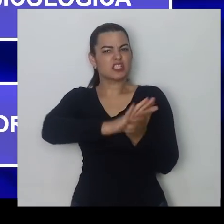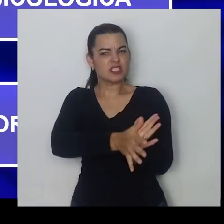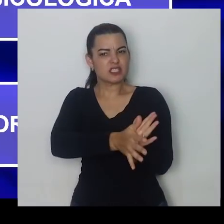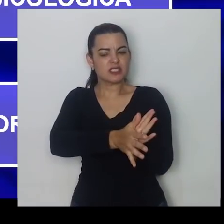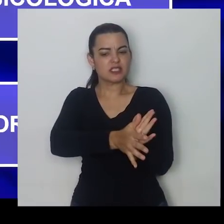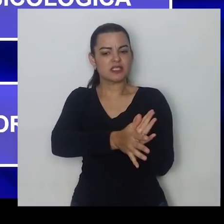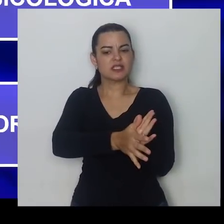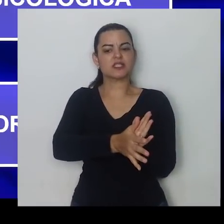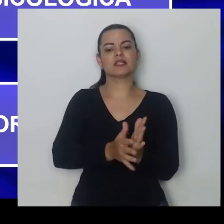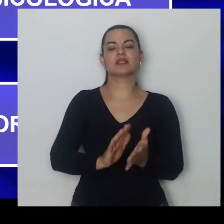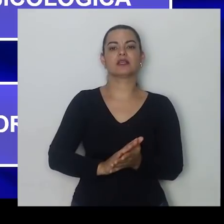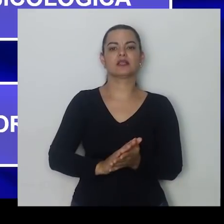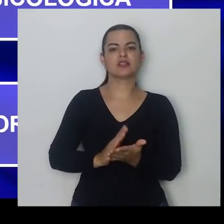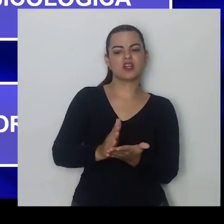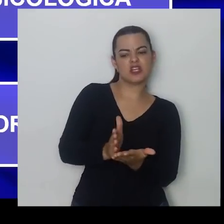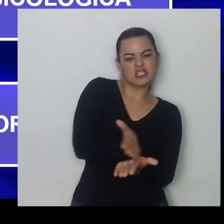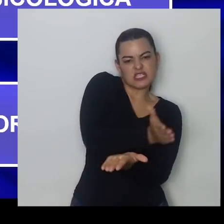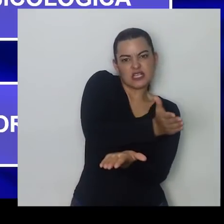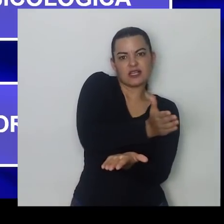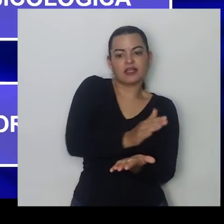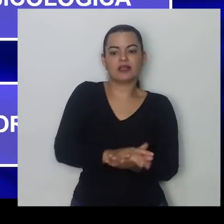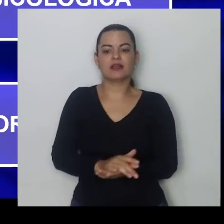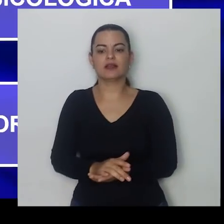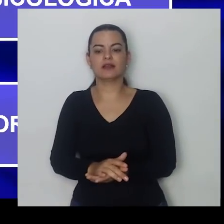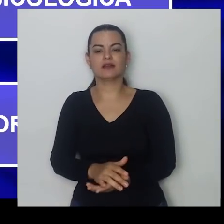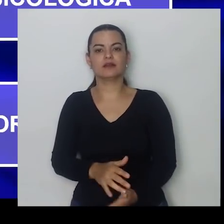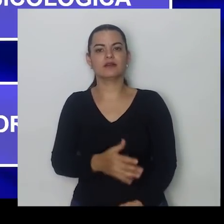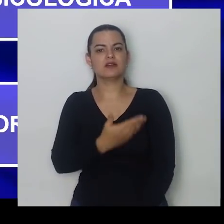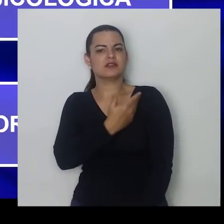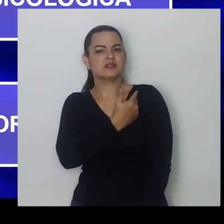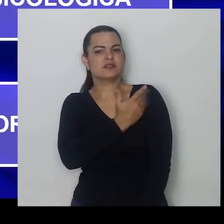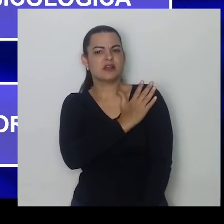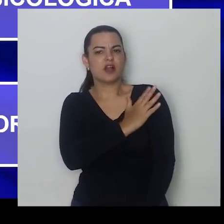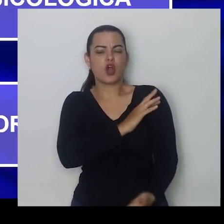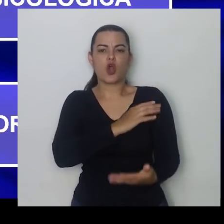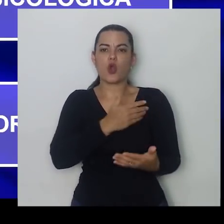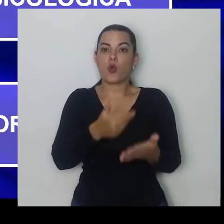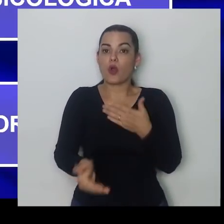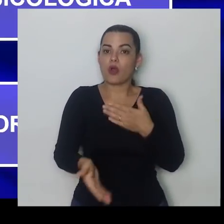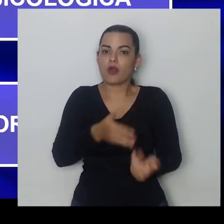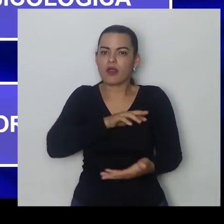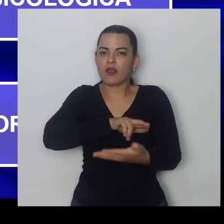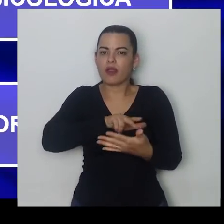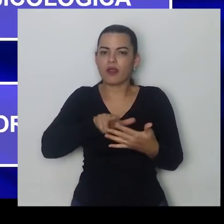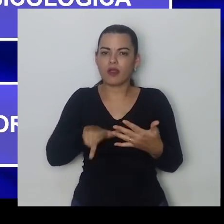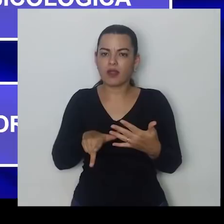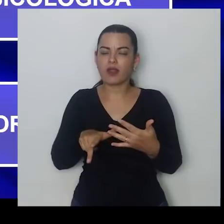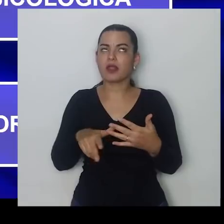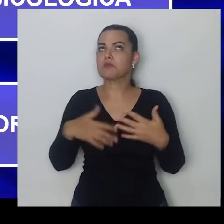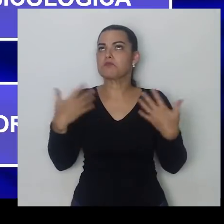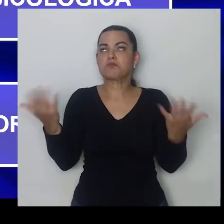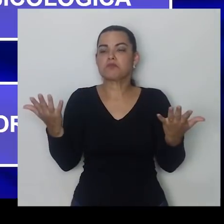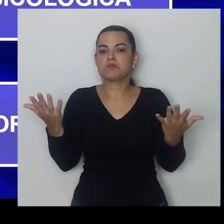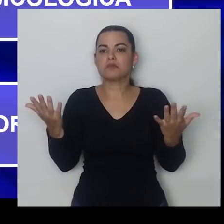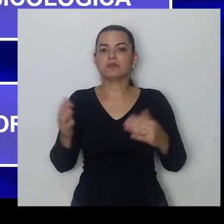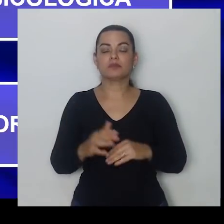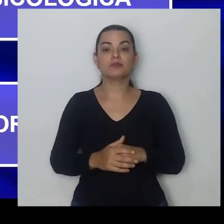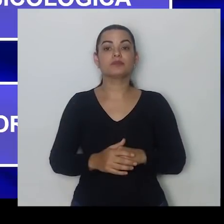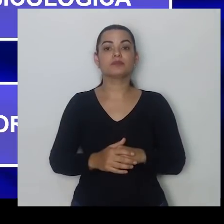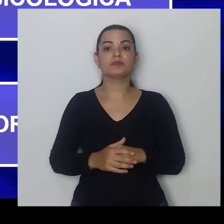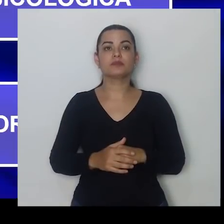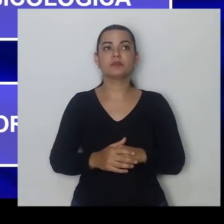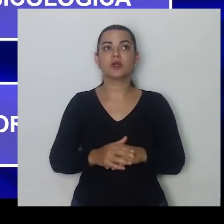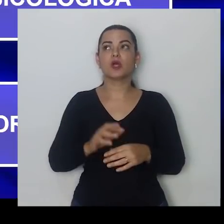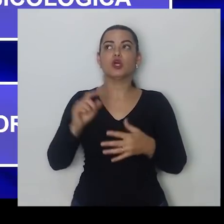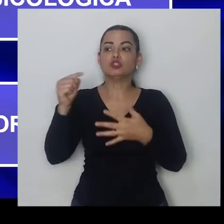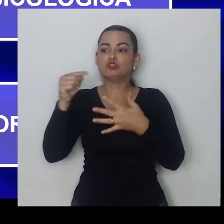Discriminação, segregação, intolerância, né? Então qualquer tipo de discriminação, não importa